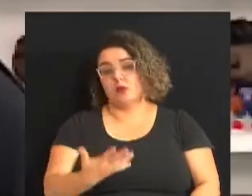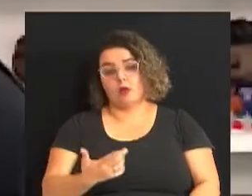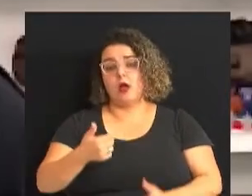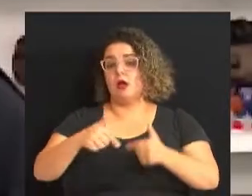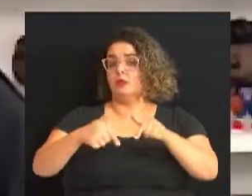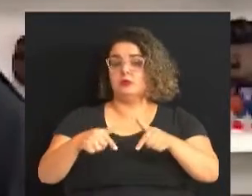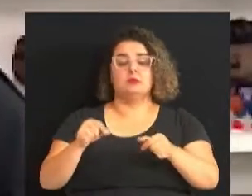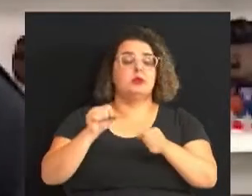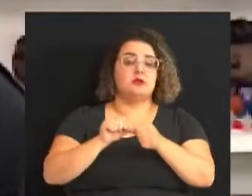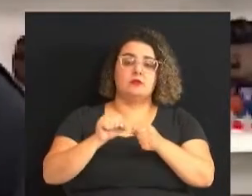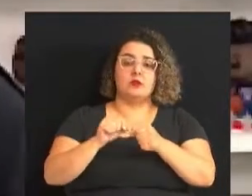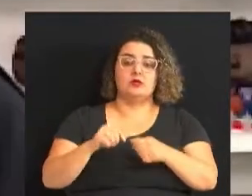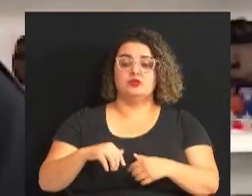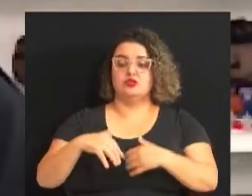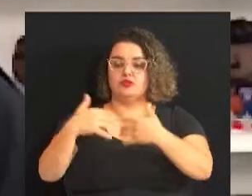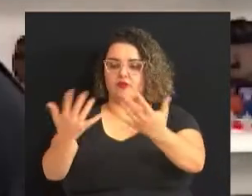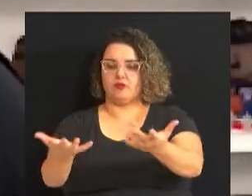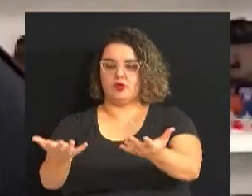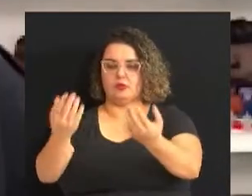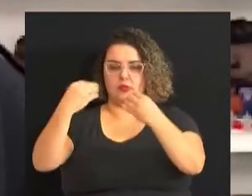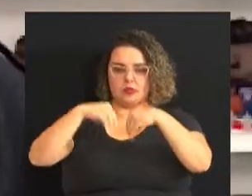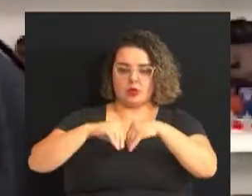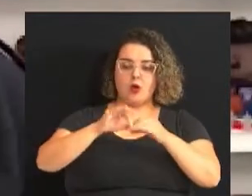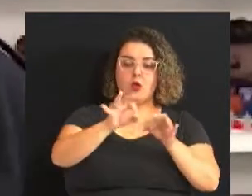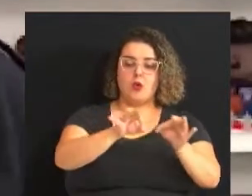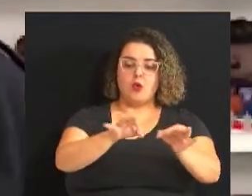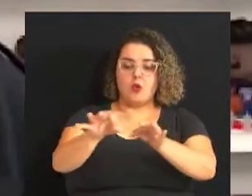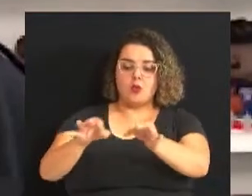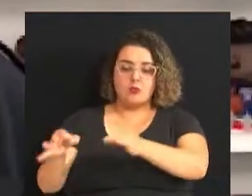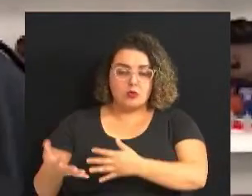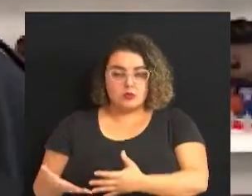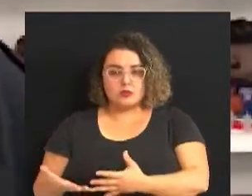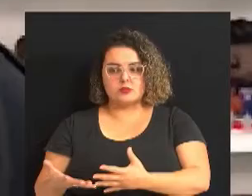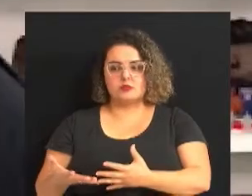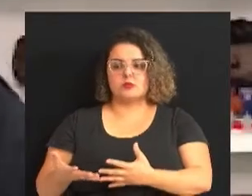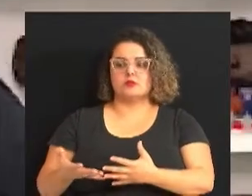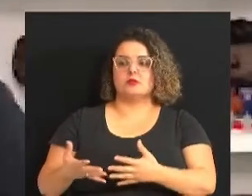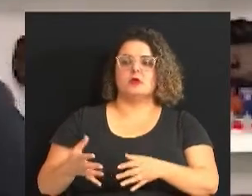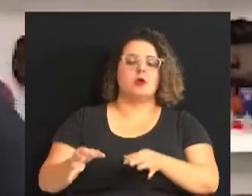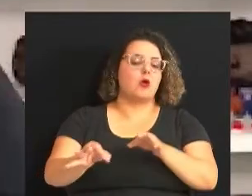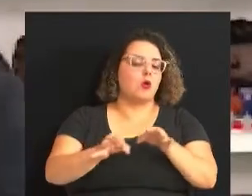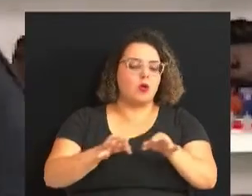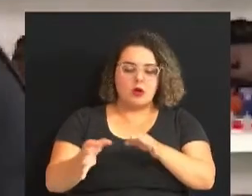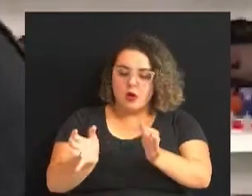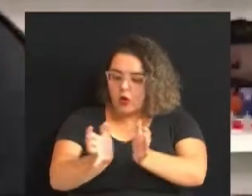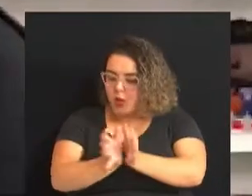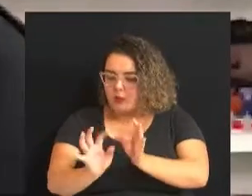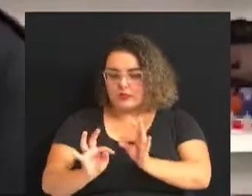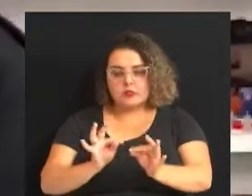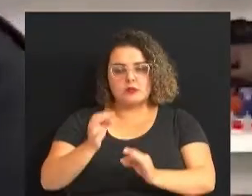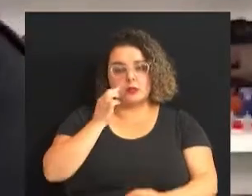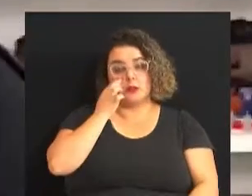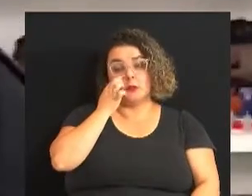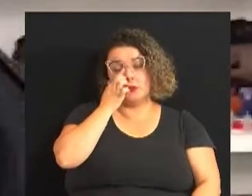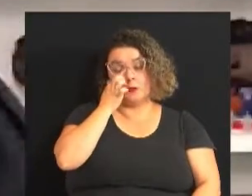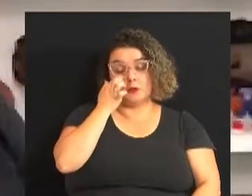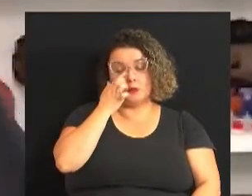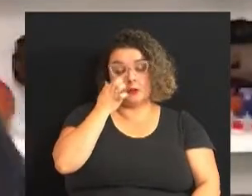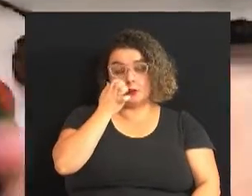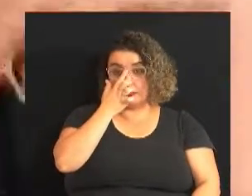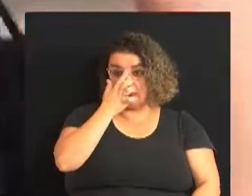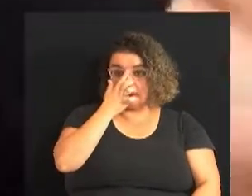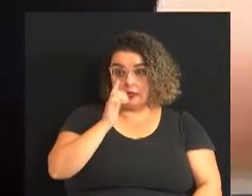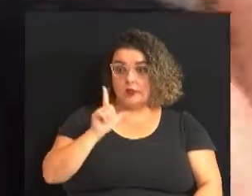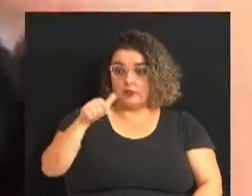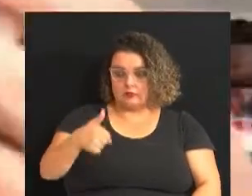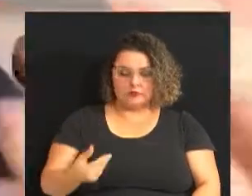de fora para dentro, com organização da sua comissão técnica, e depois isso é reverberado dentro